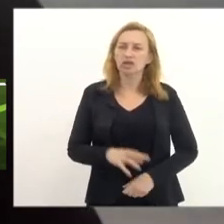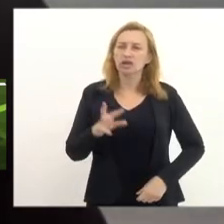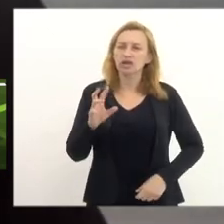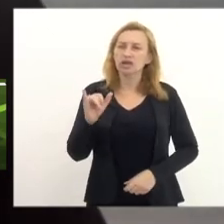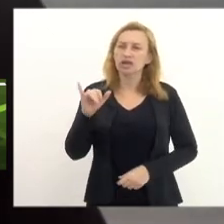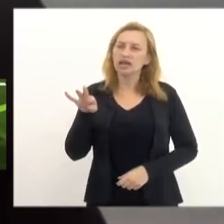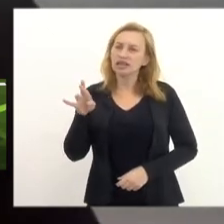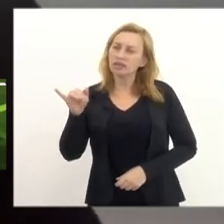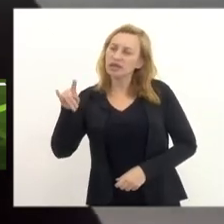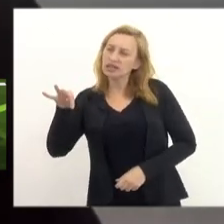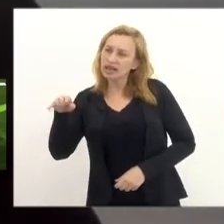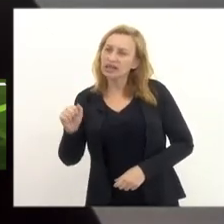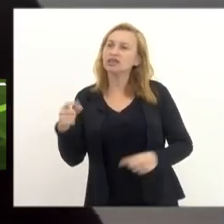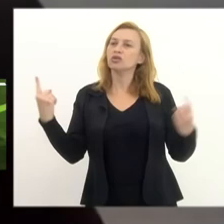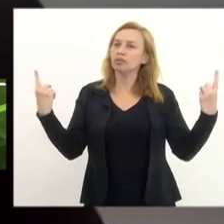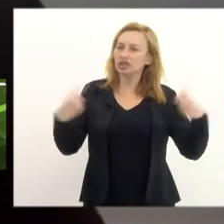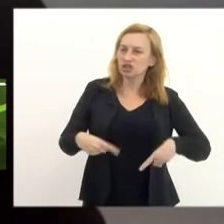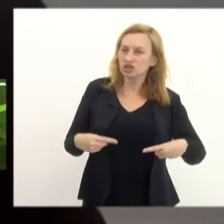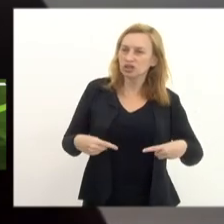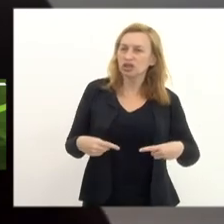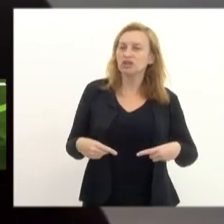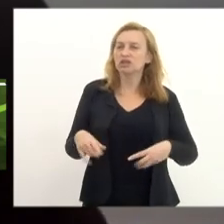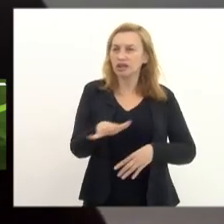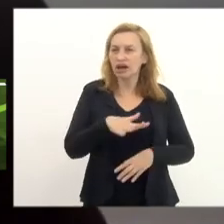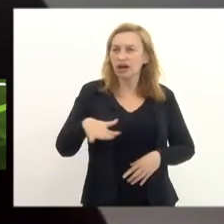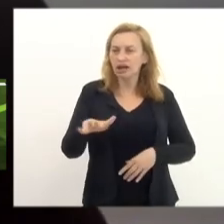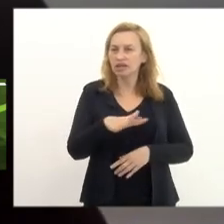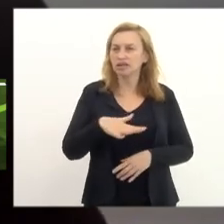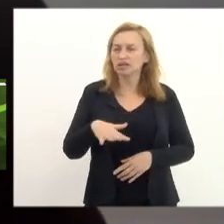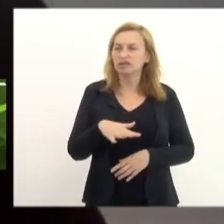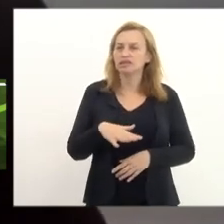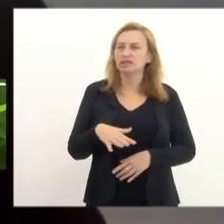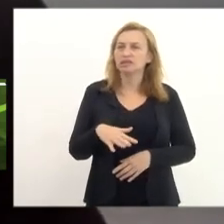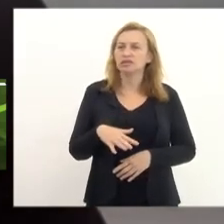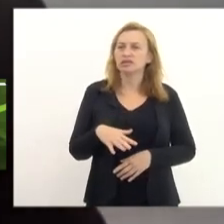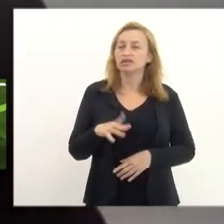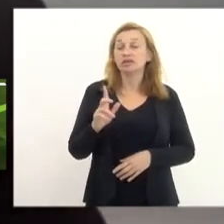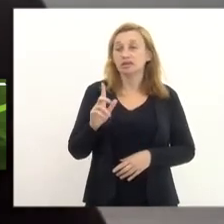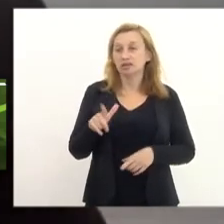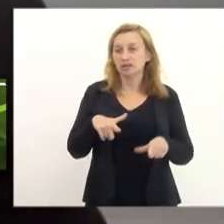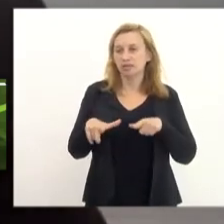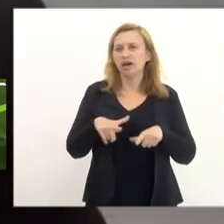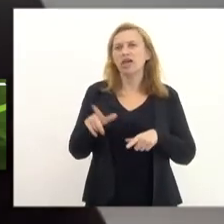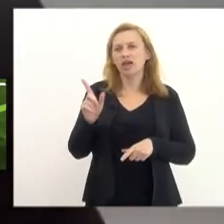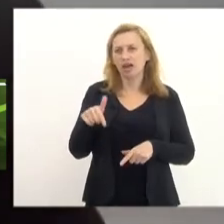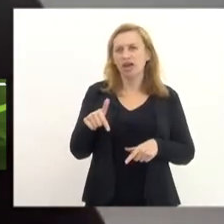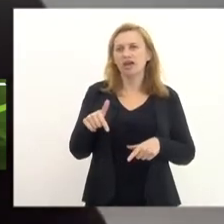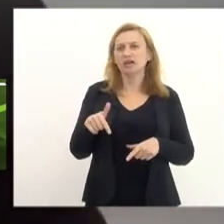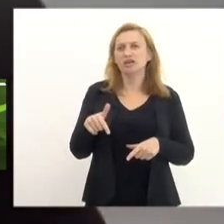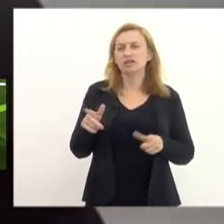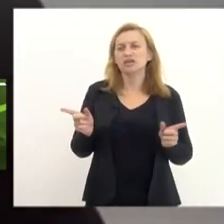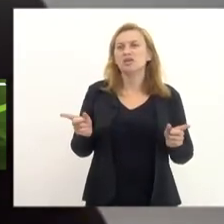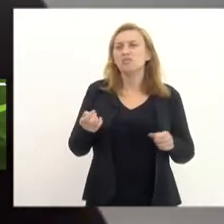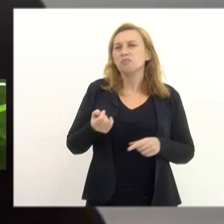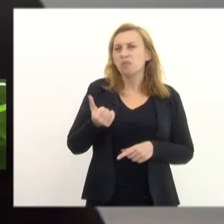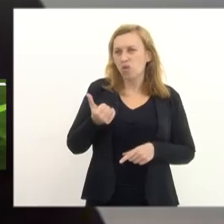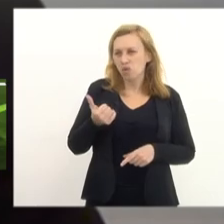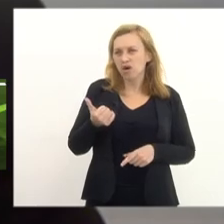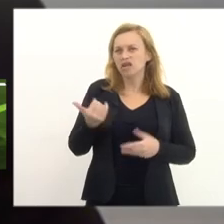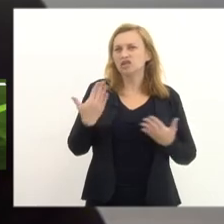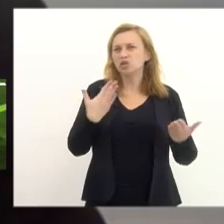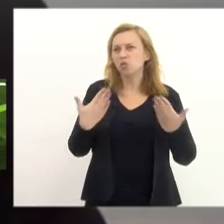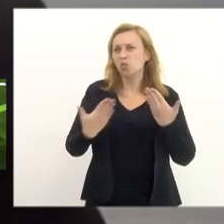rentabilidade, né, e da competitividade do setor ainda é bem restrita em comparação